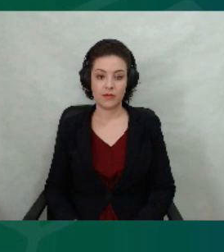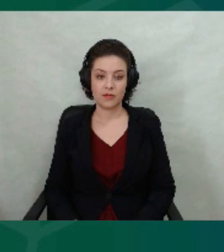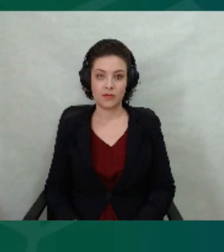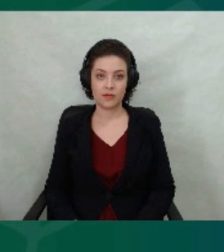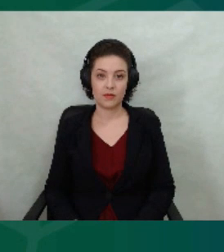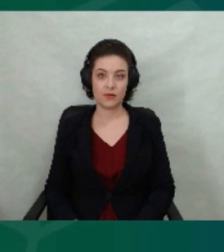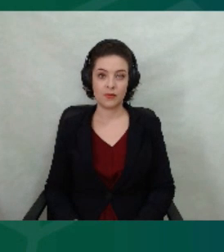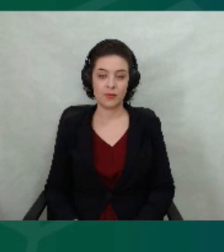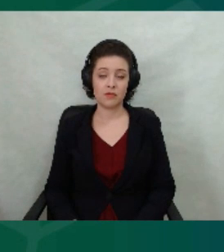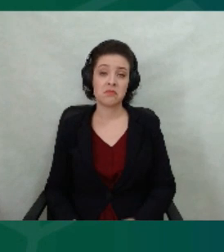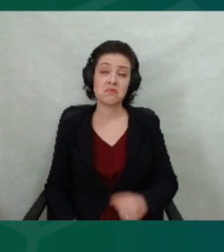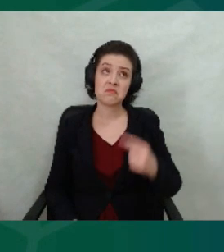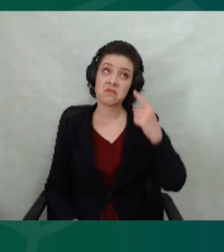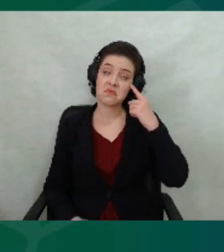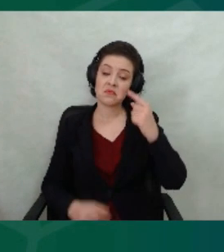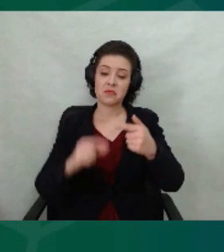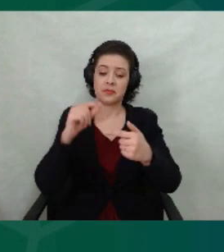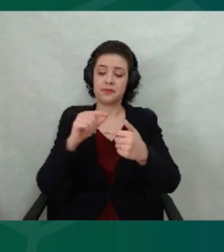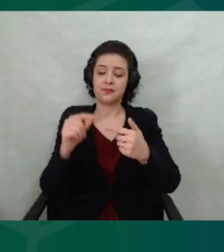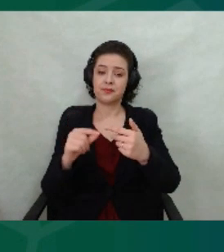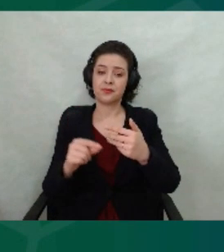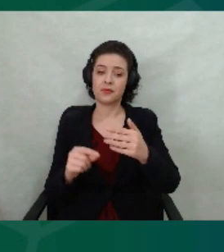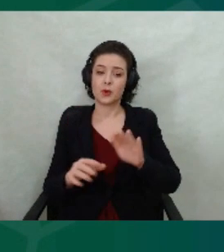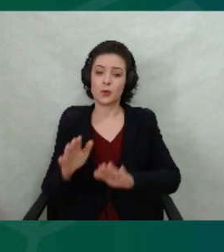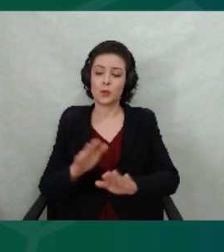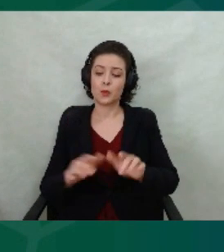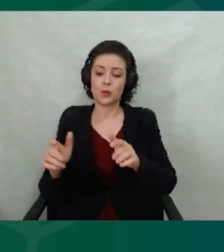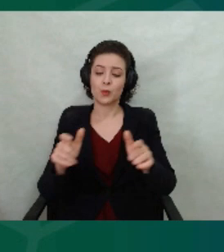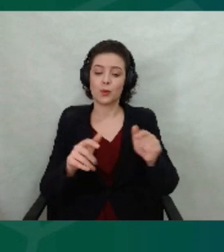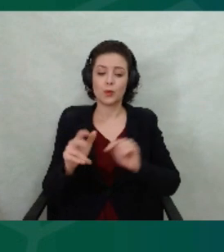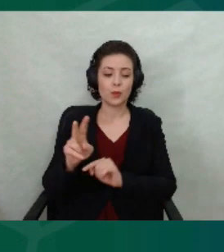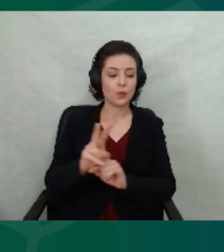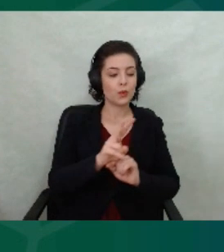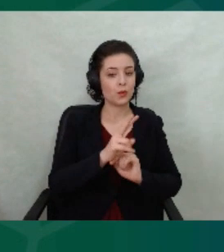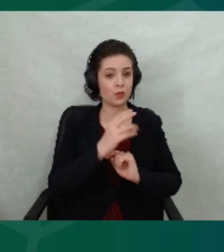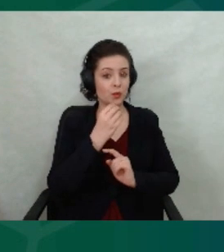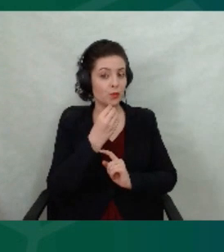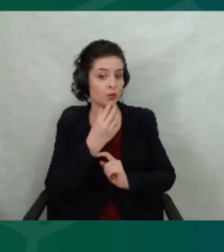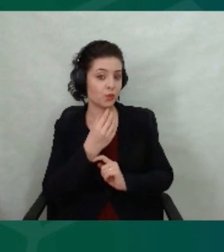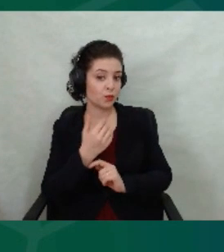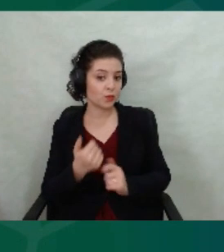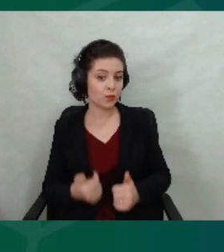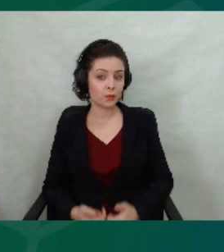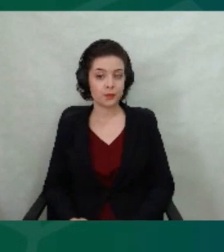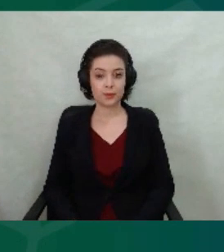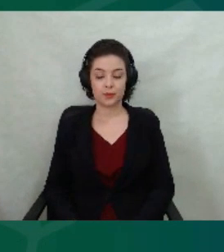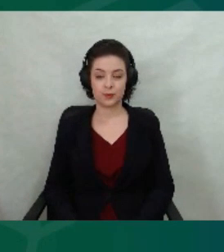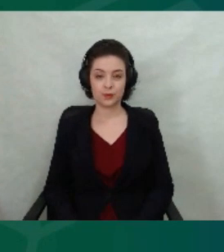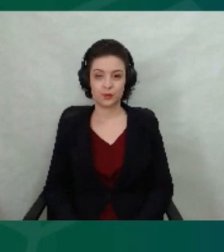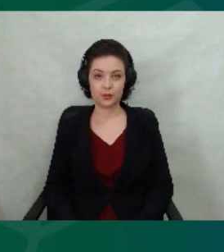Então, pensando nessas questões, os cuidados ambientais, eles realmente funcionam? Pode passar o próximo, por favor.